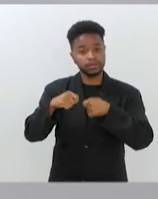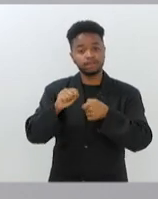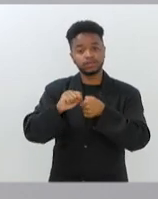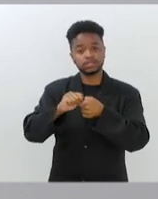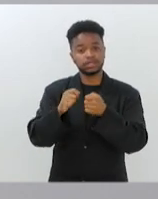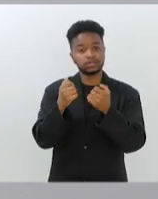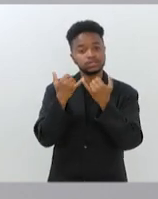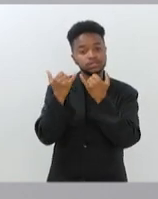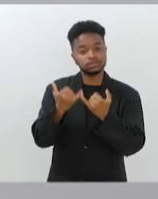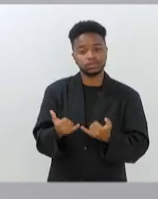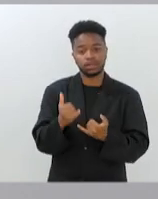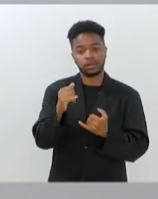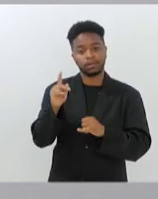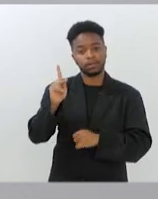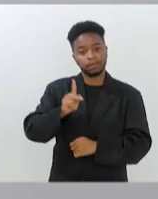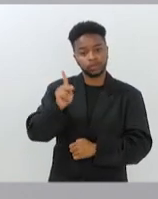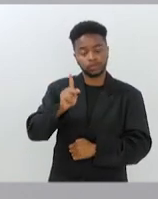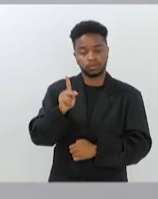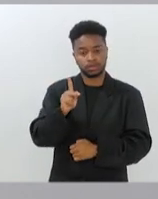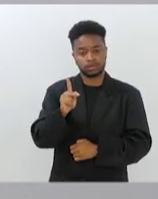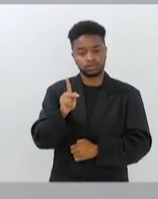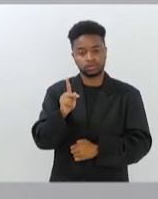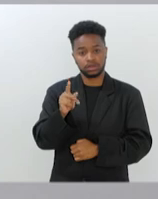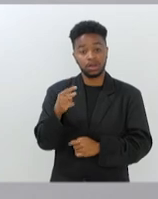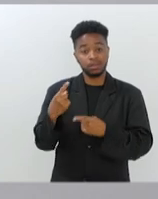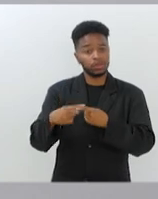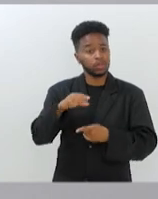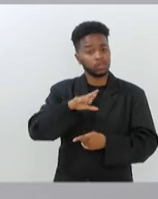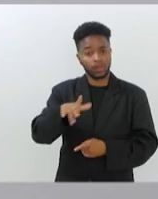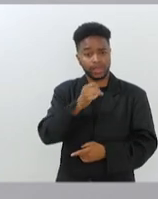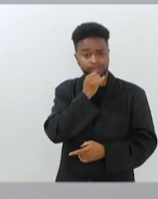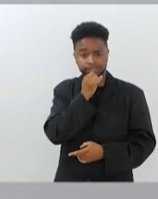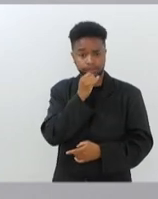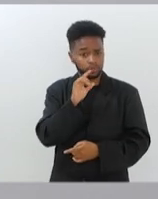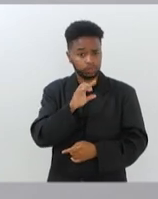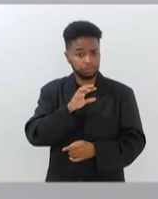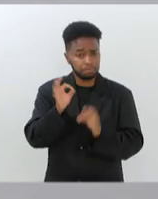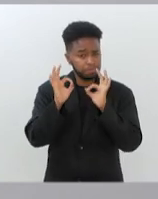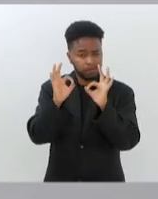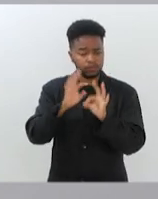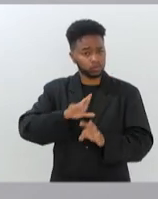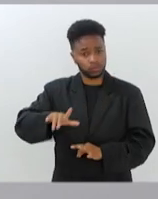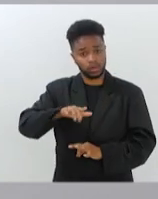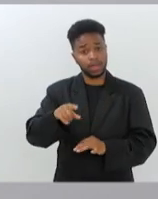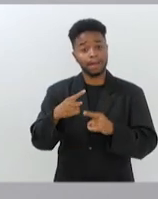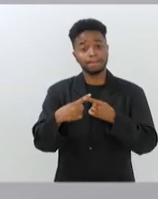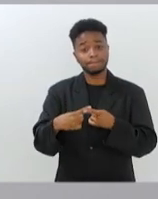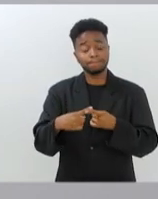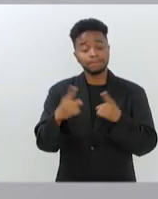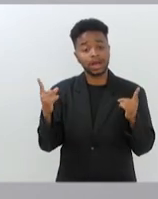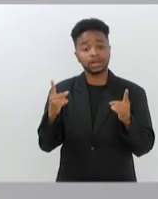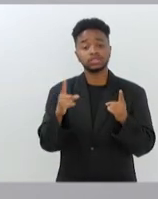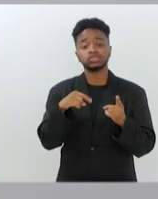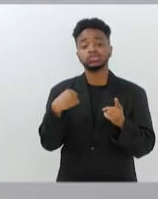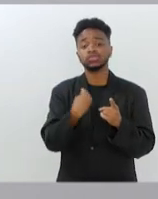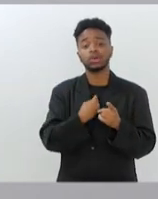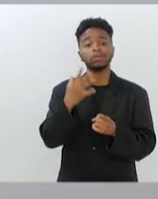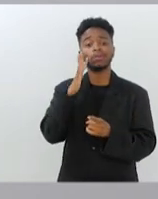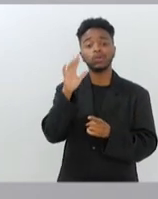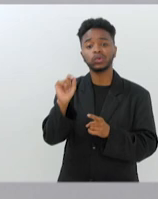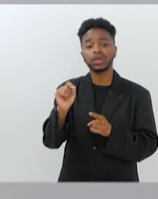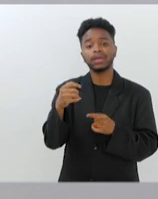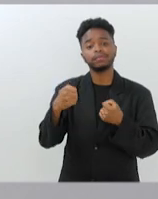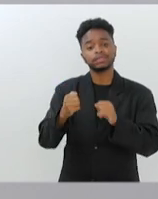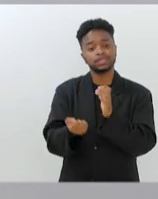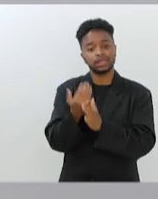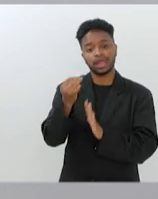a Petrobras faz e olha que a Petrobras Não é exemplo para tudo não Tá mas o mínimo que se espera é que se abra um edital